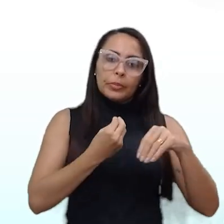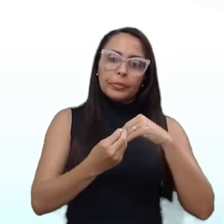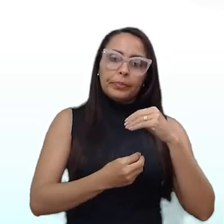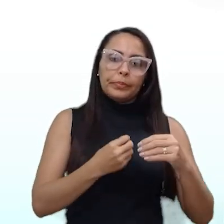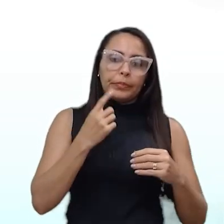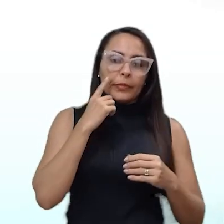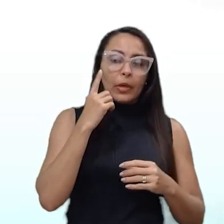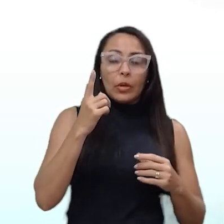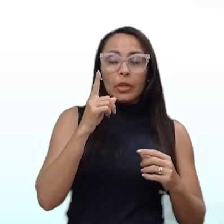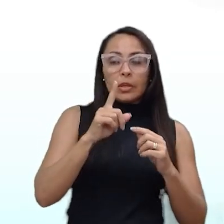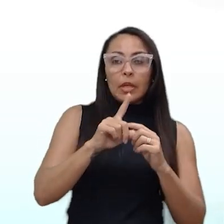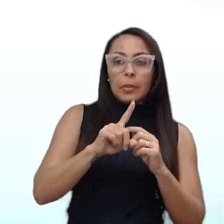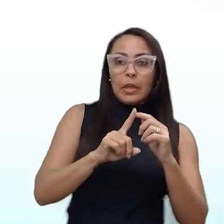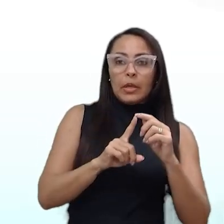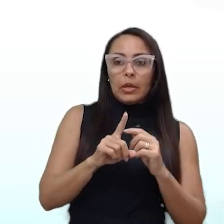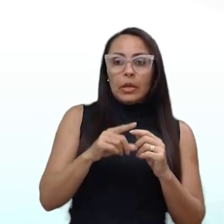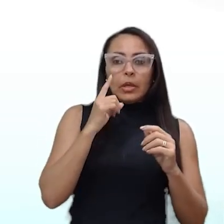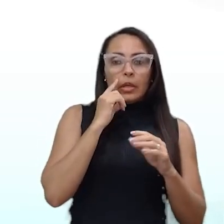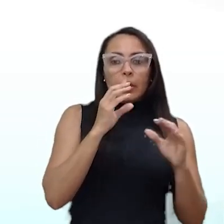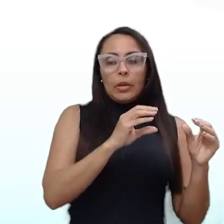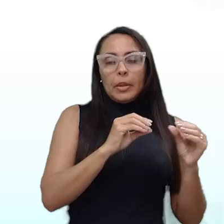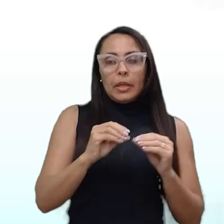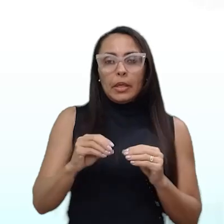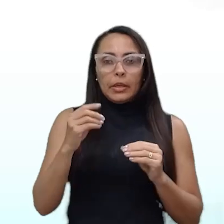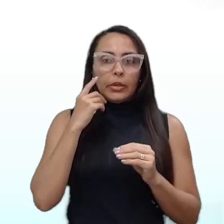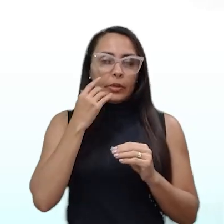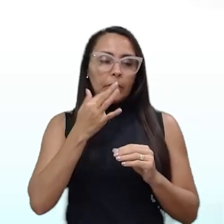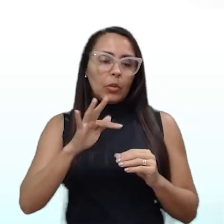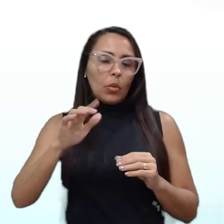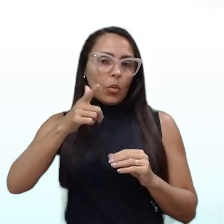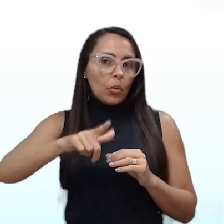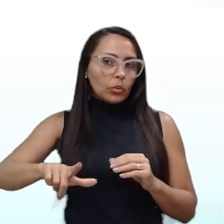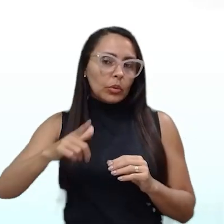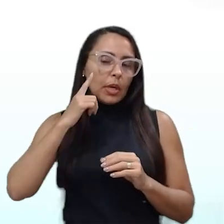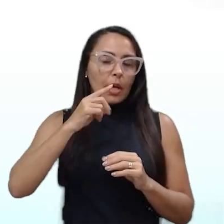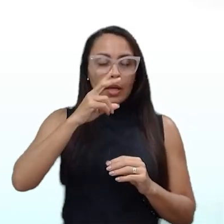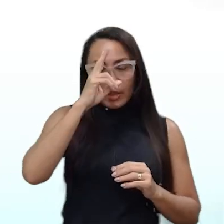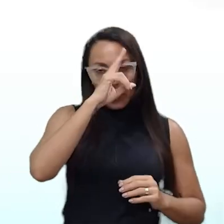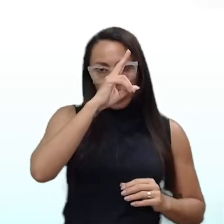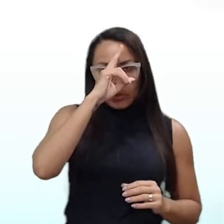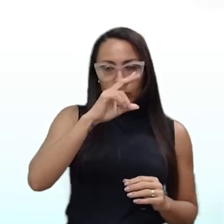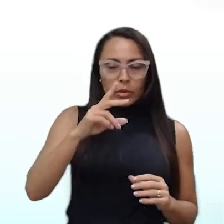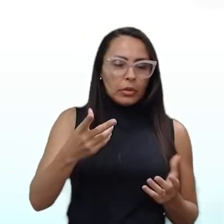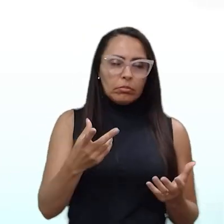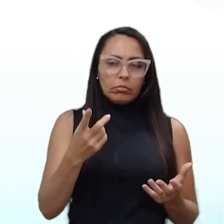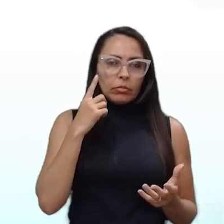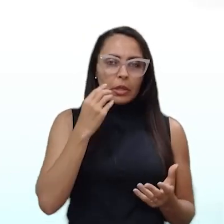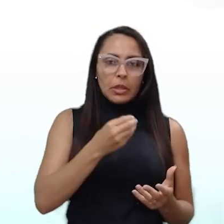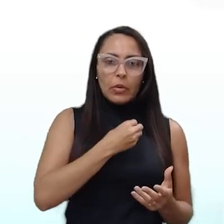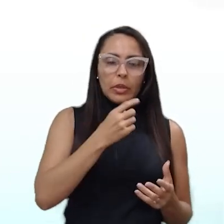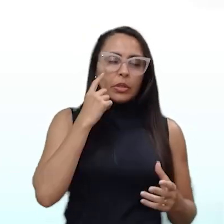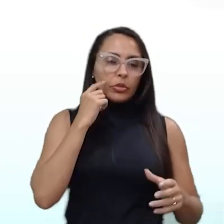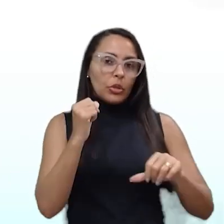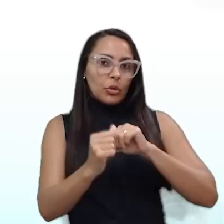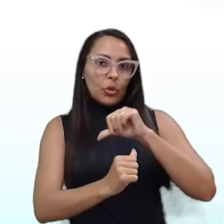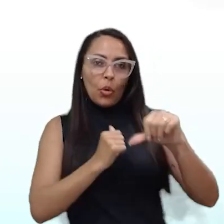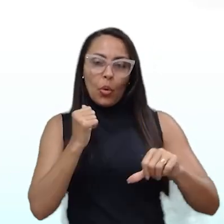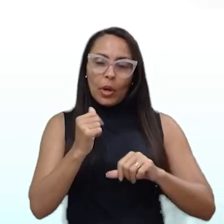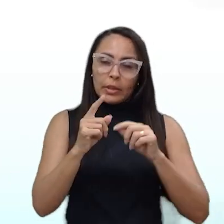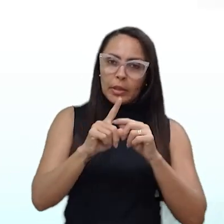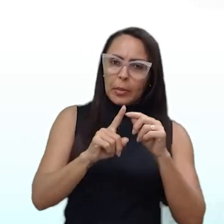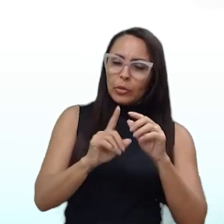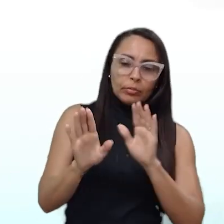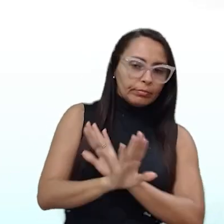cede temperatura, saindo de um estado físico para o outro. Lembrando que nesse processo não existe troca de